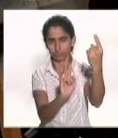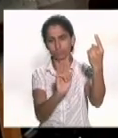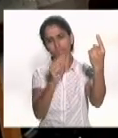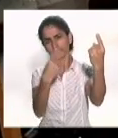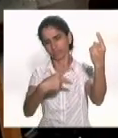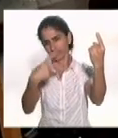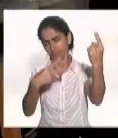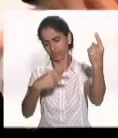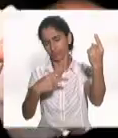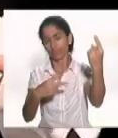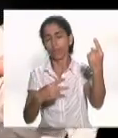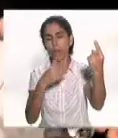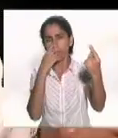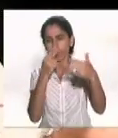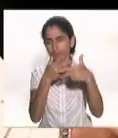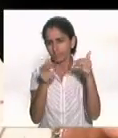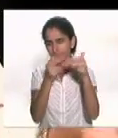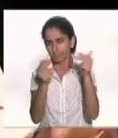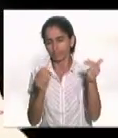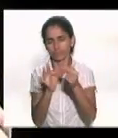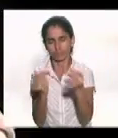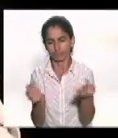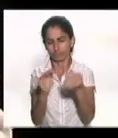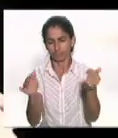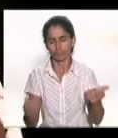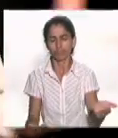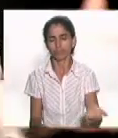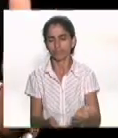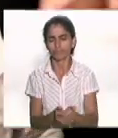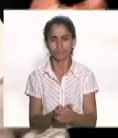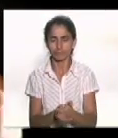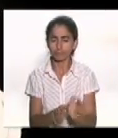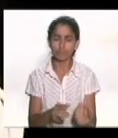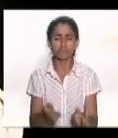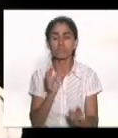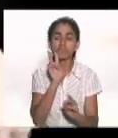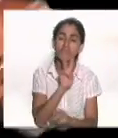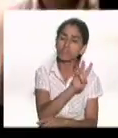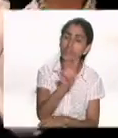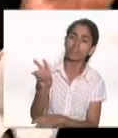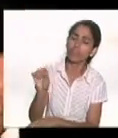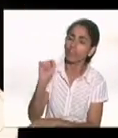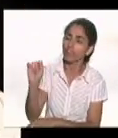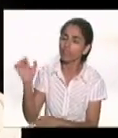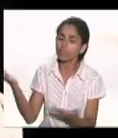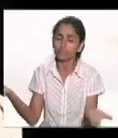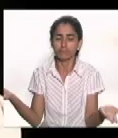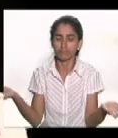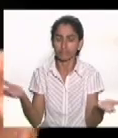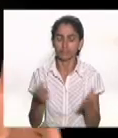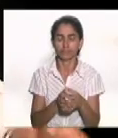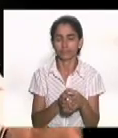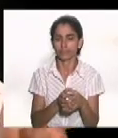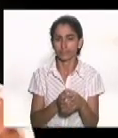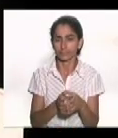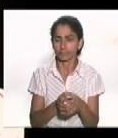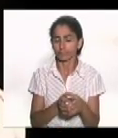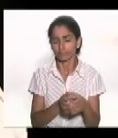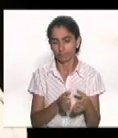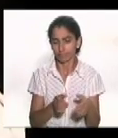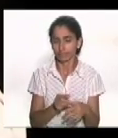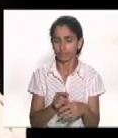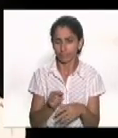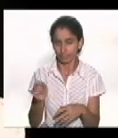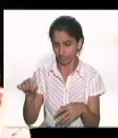canta na frente para enganar ali? Uhum. Só que James Brown, vou lá ver, mas não sabia quem era.